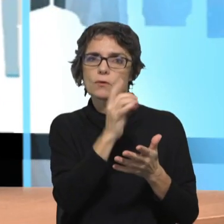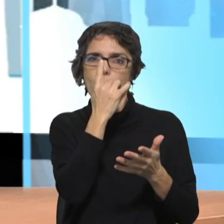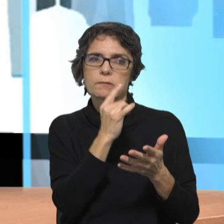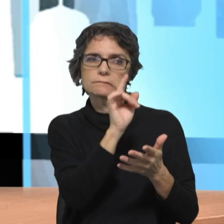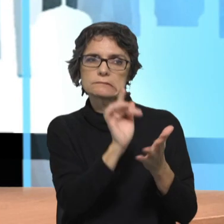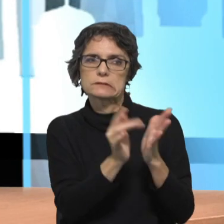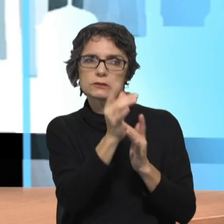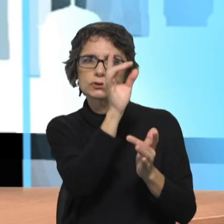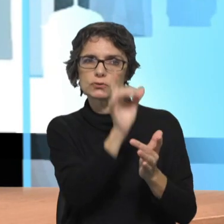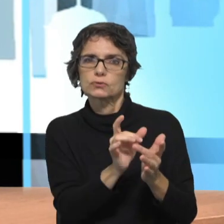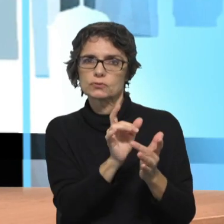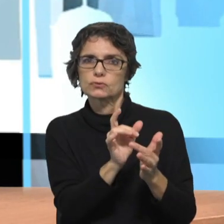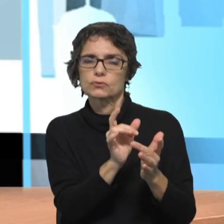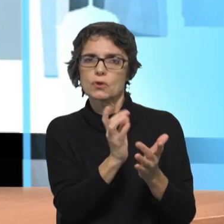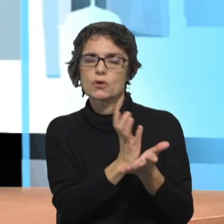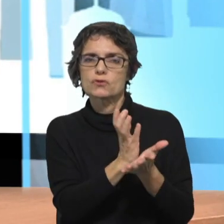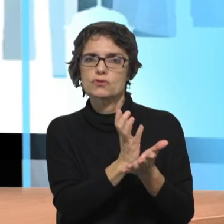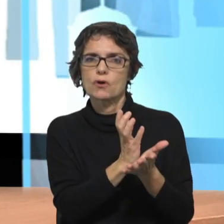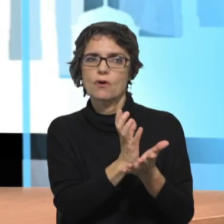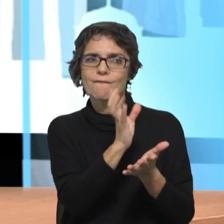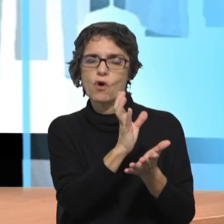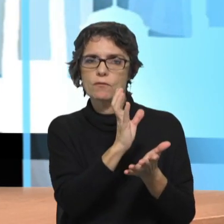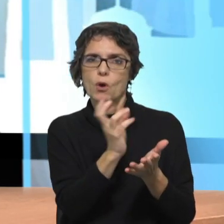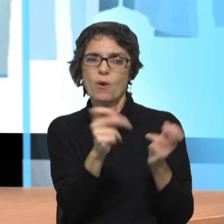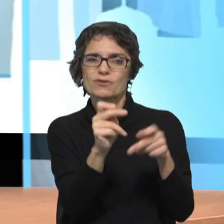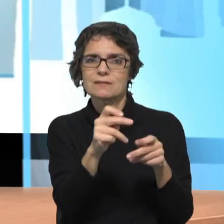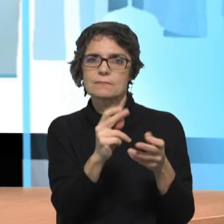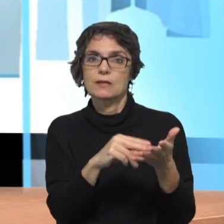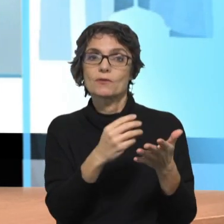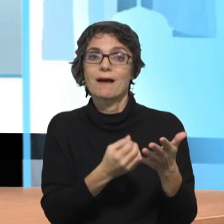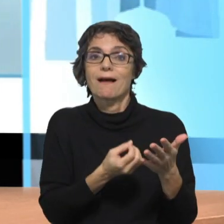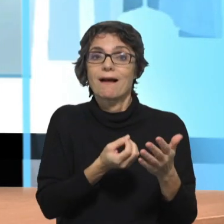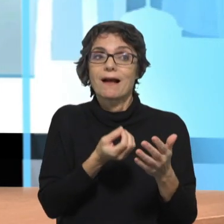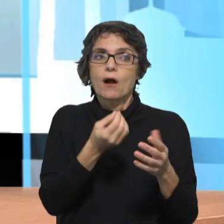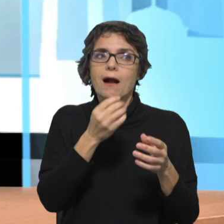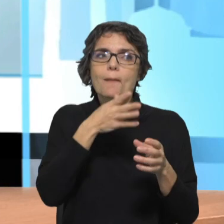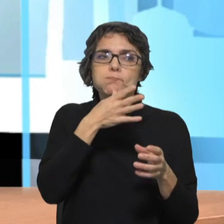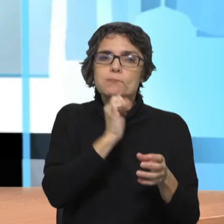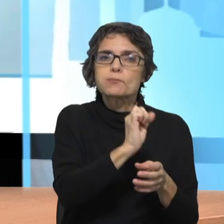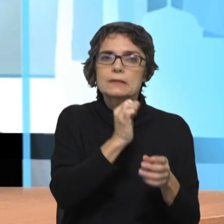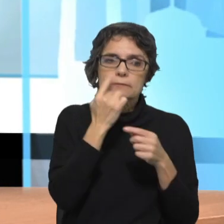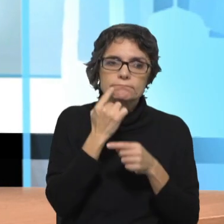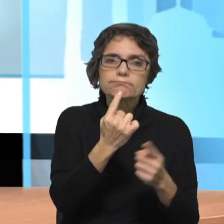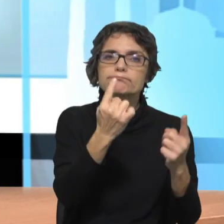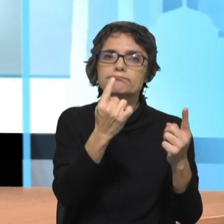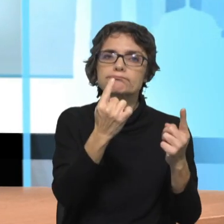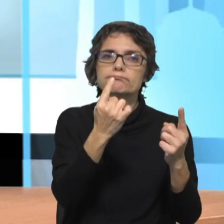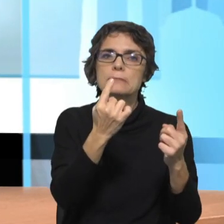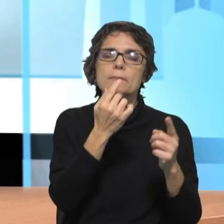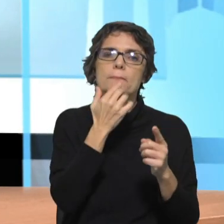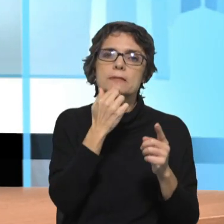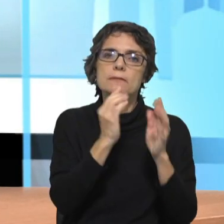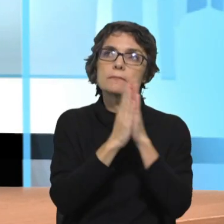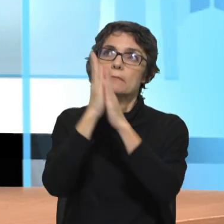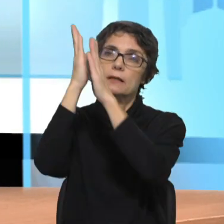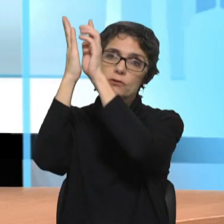apenas preocupado nos traços humanos de Jesus, mas pretende apresentar também a origem divina de Jesus e